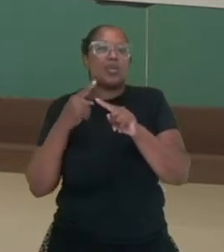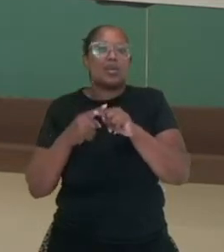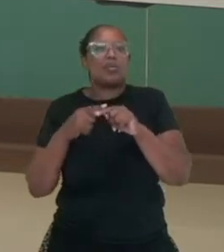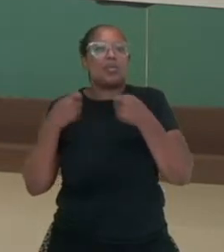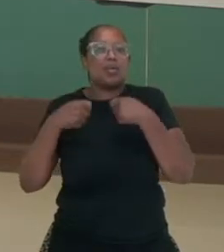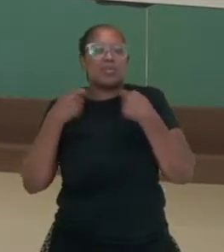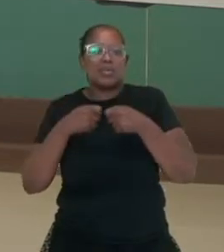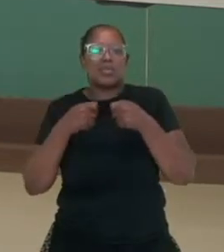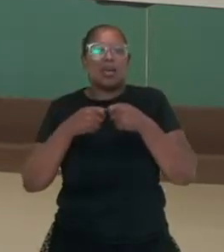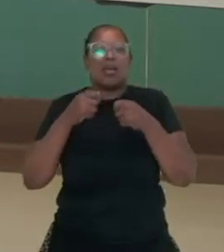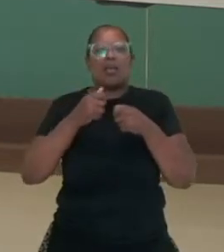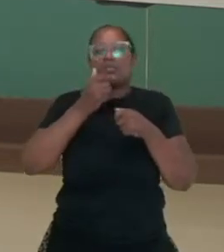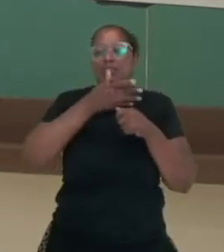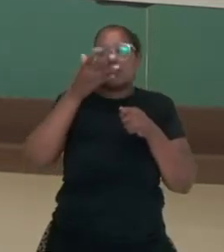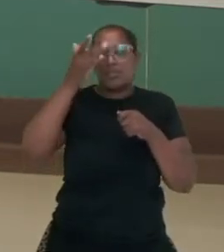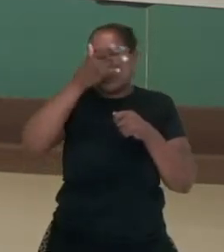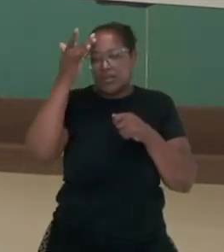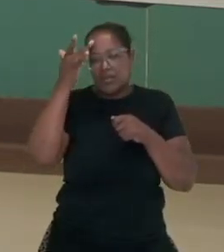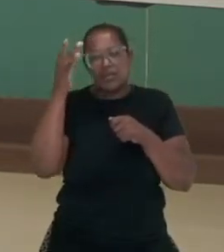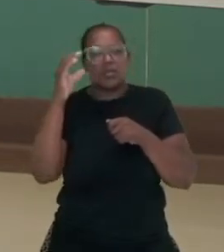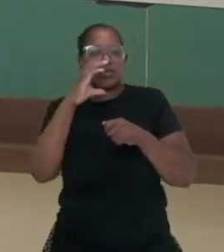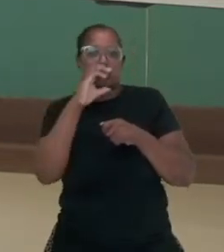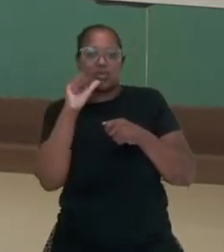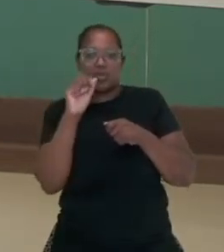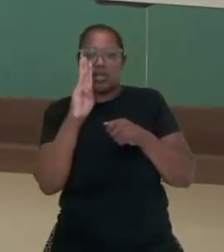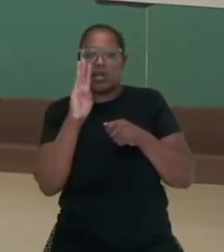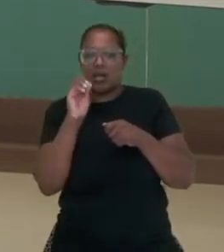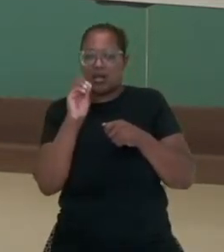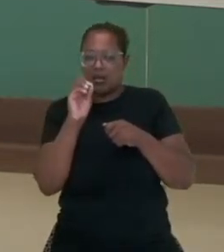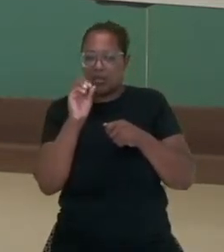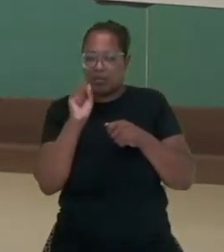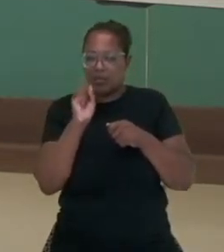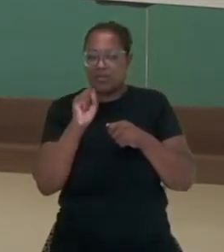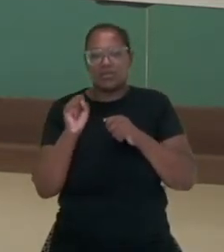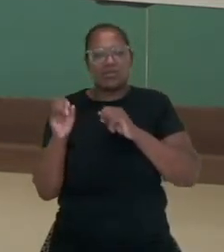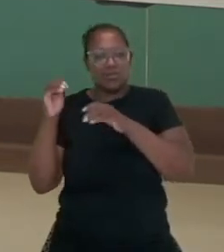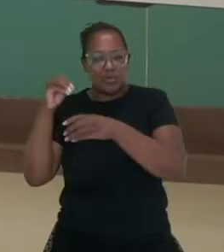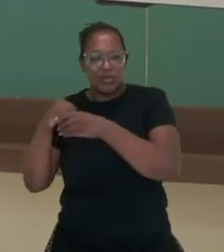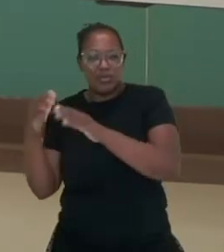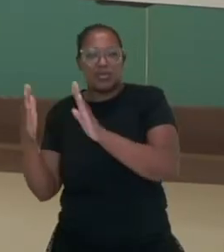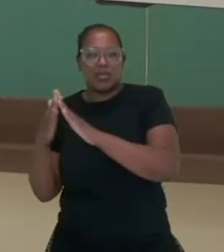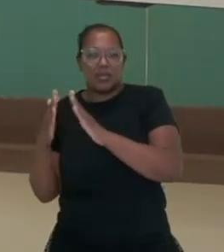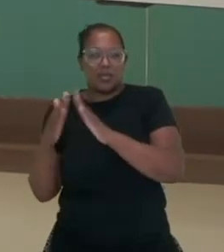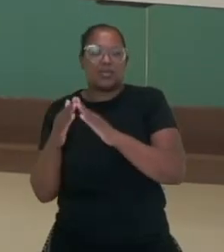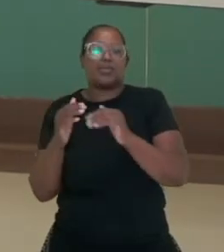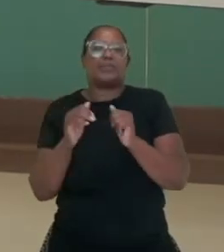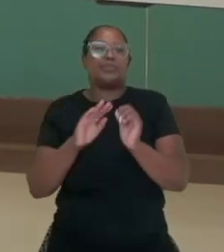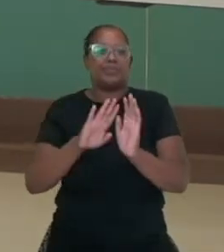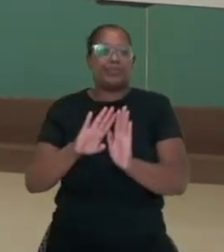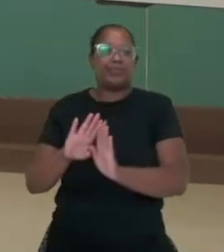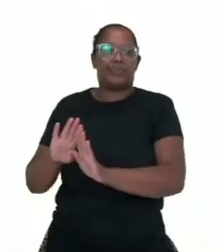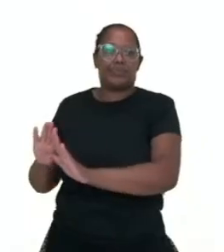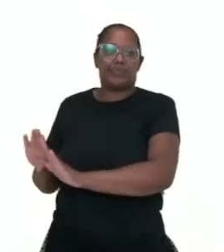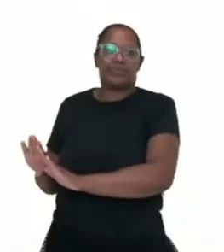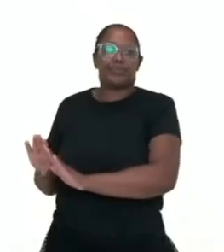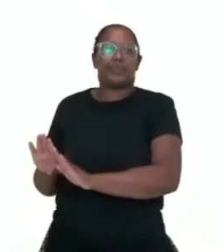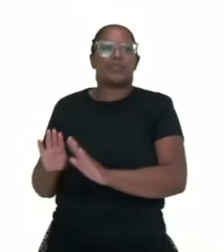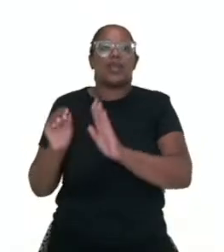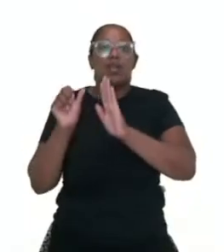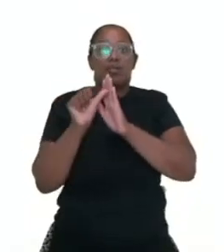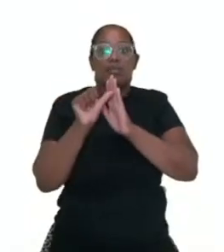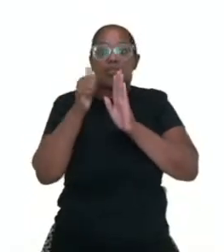cabeamento todo usado nos telefones fixos, tá? Então, essa é a ideia. Então, olha só, o